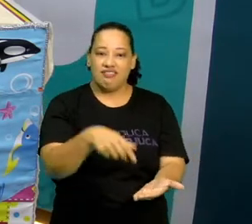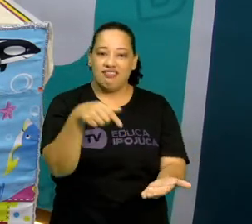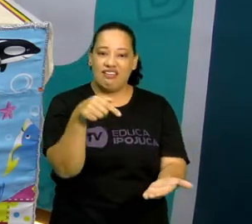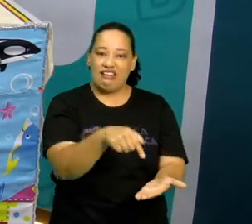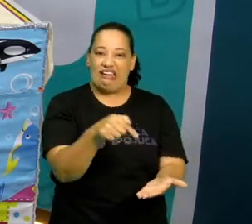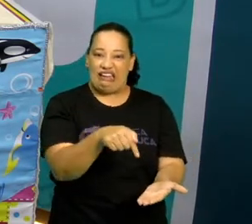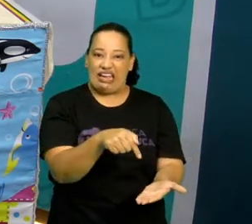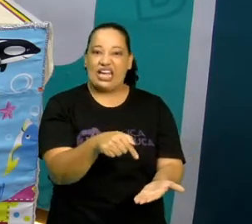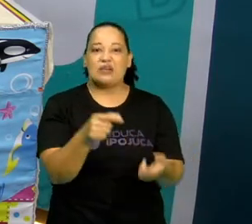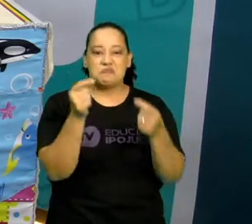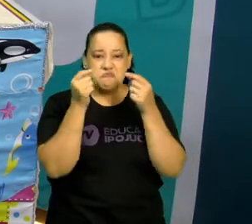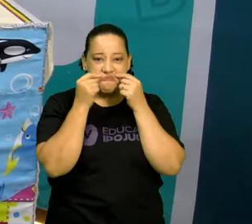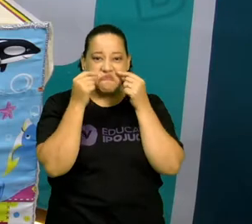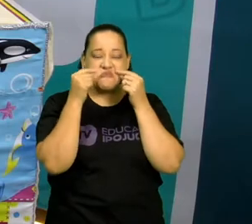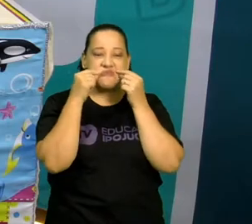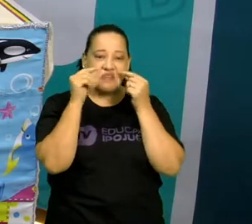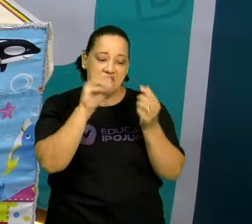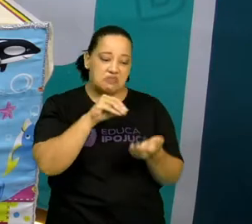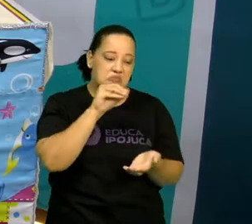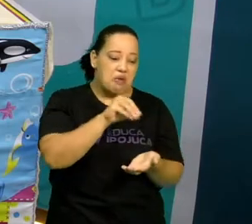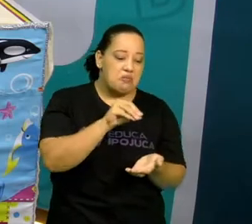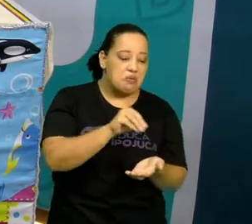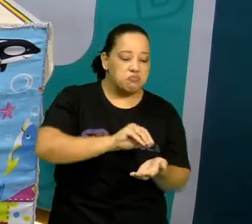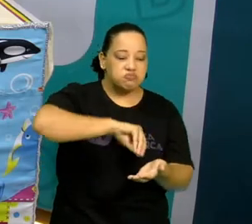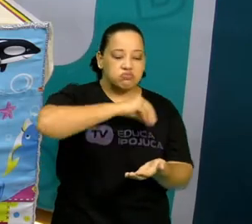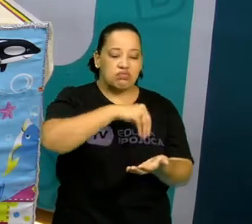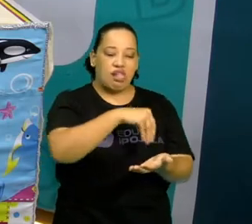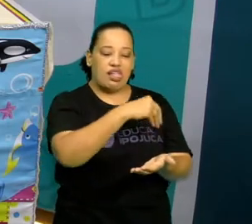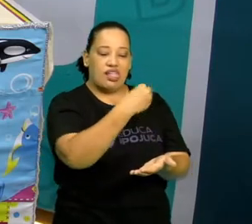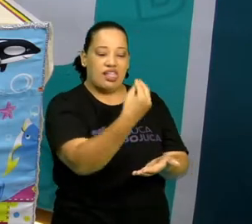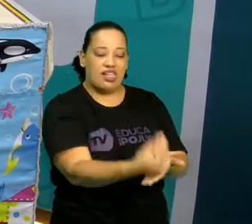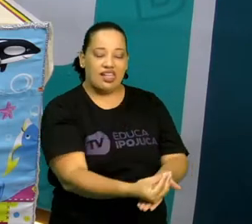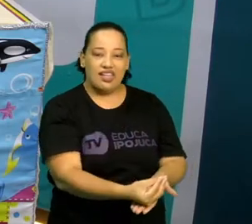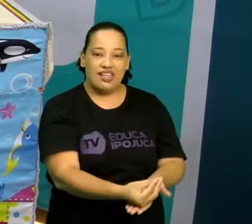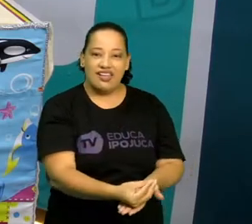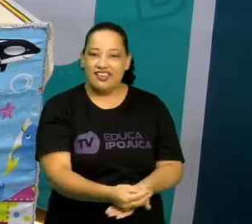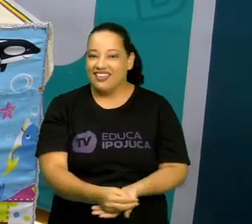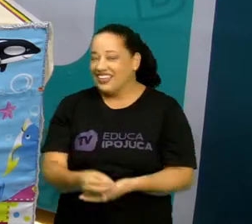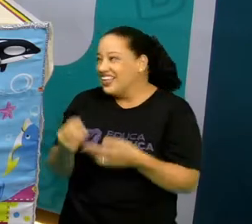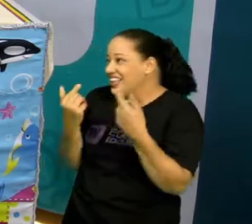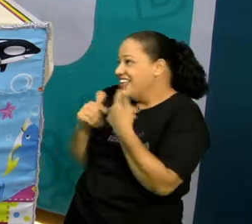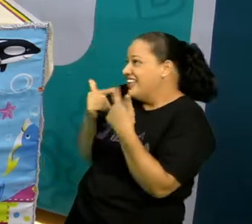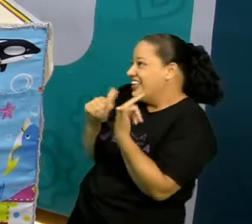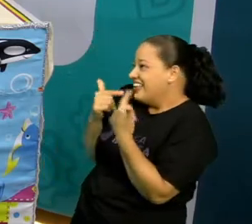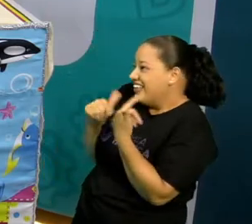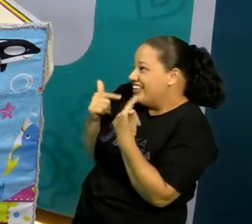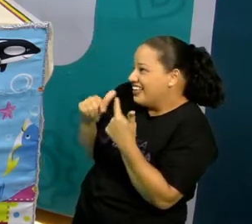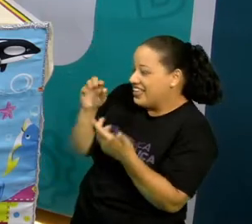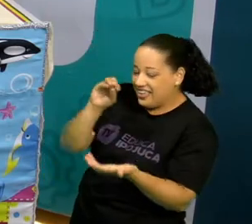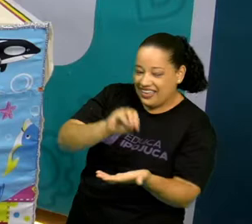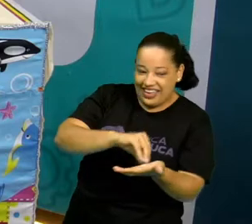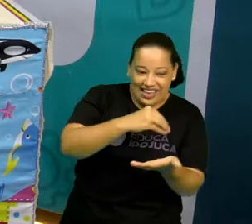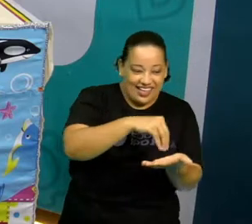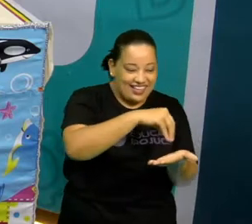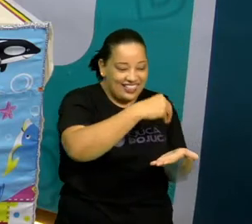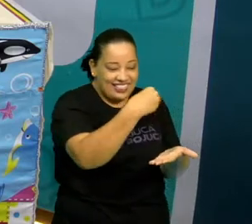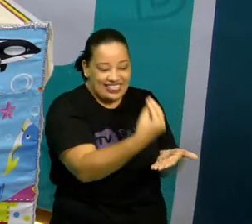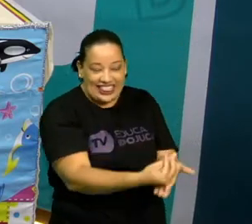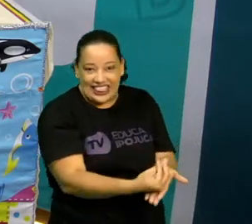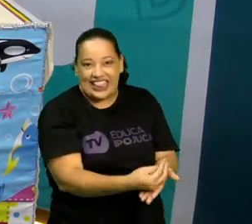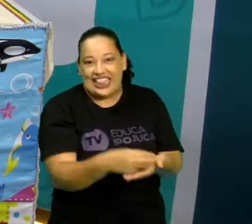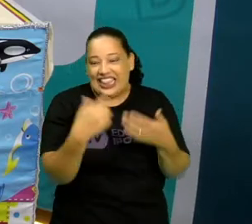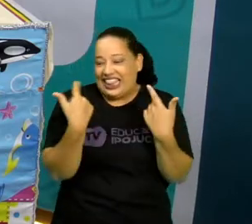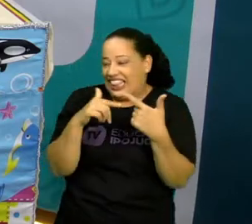Tu fica sorrindo do coitado do rato, leiturinha. Ele caiu, foi? Ele caiu.